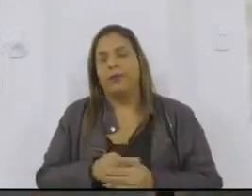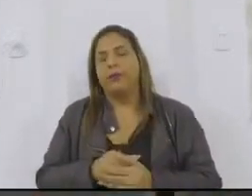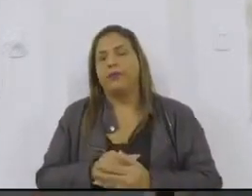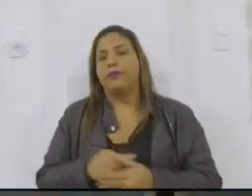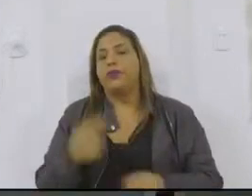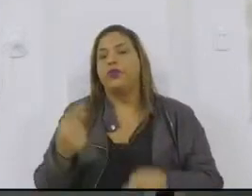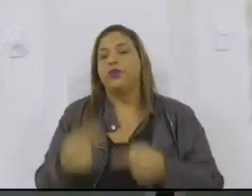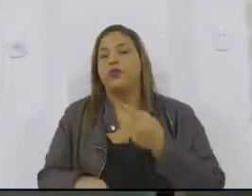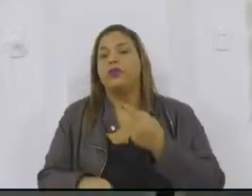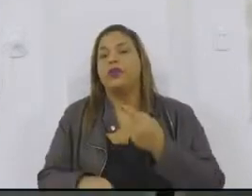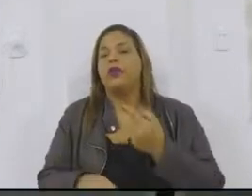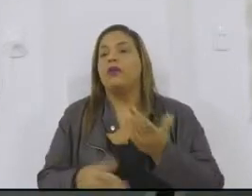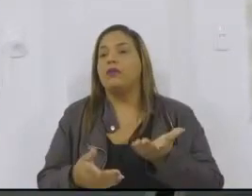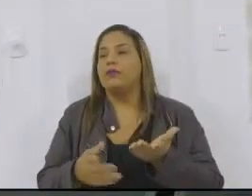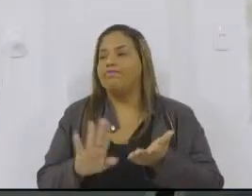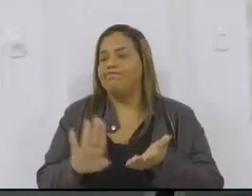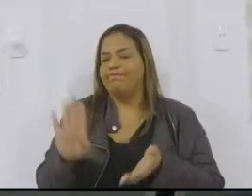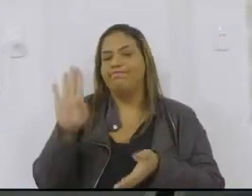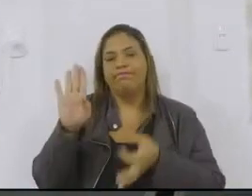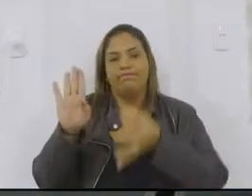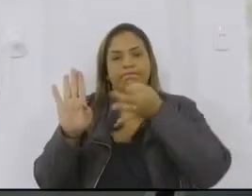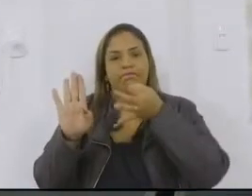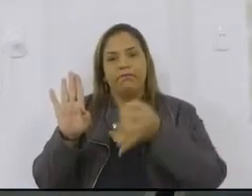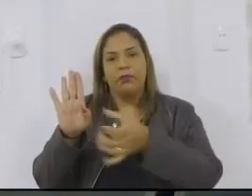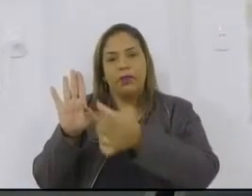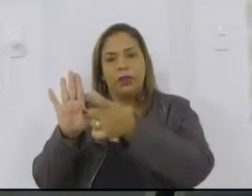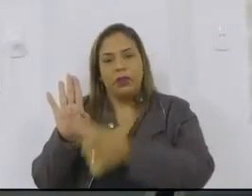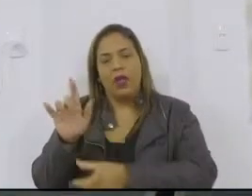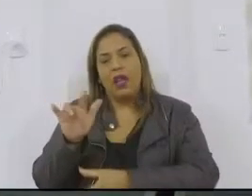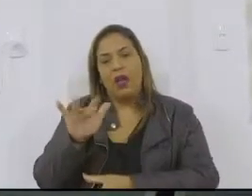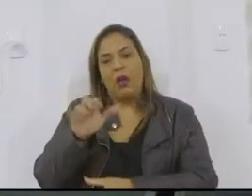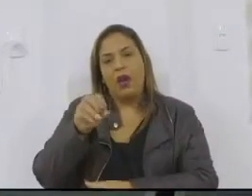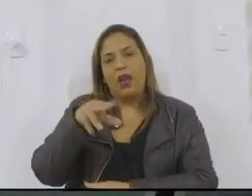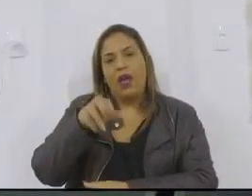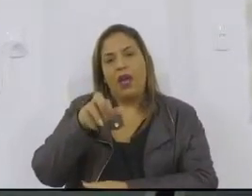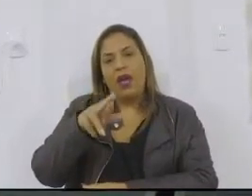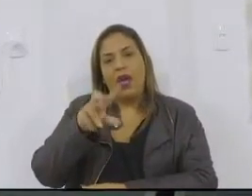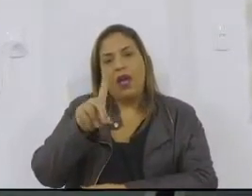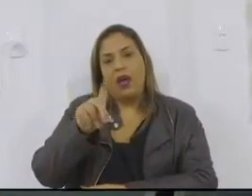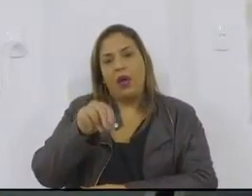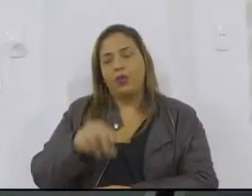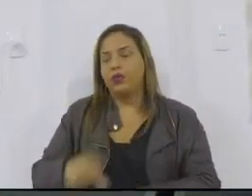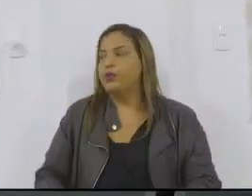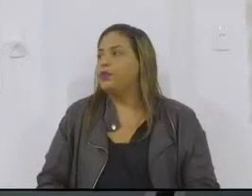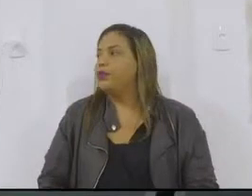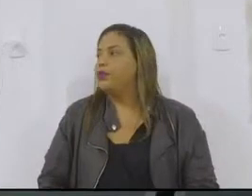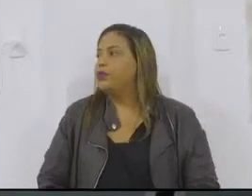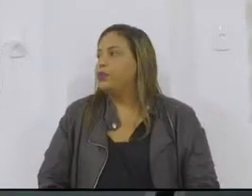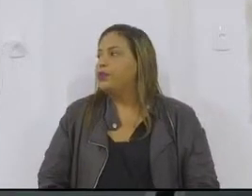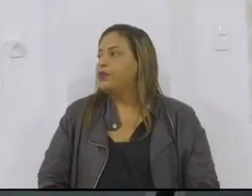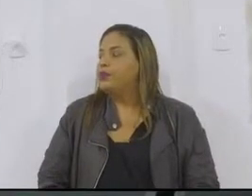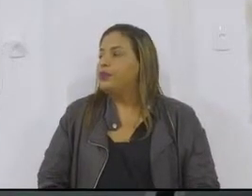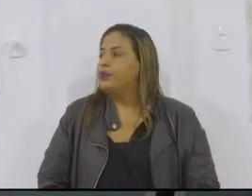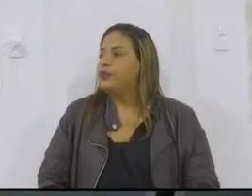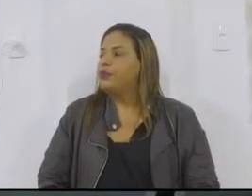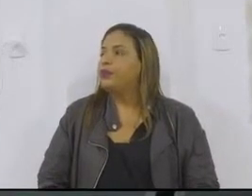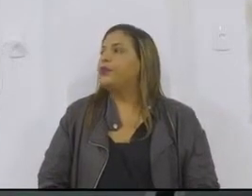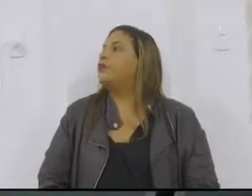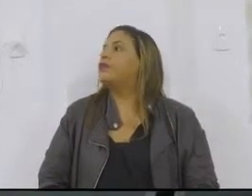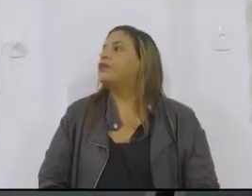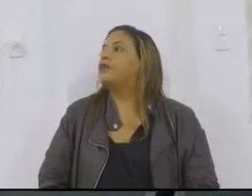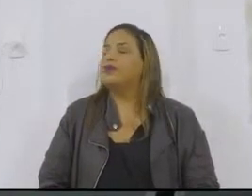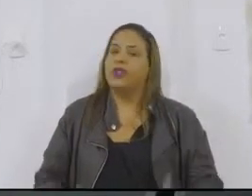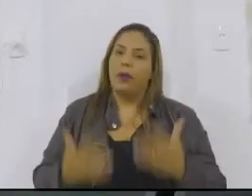Em discussão? Palavra, presidente. Com a palavra do Leonardo, pode falar de onde se encontra. Obrigado. Parabenizar o